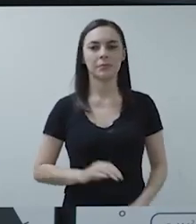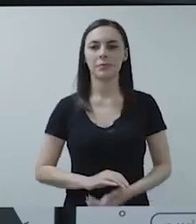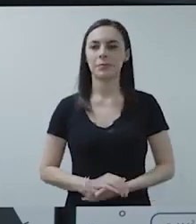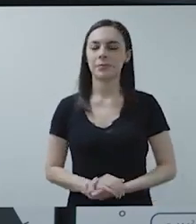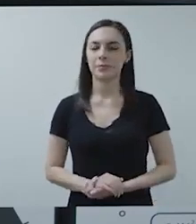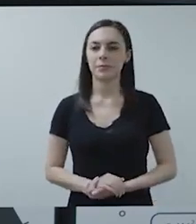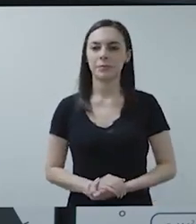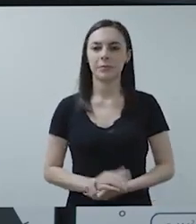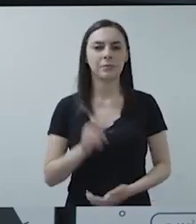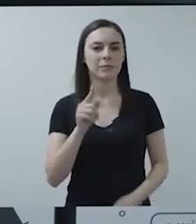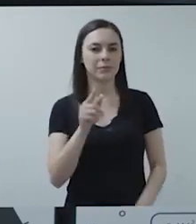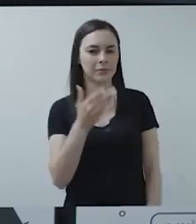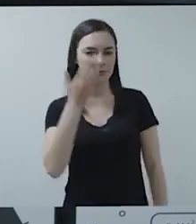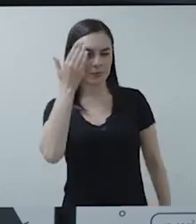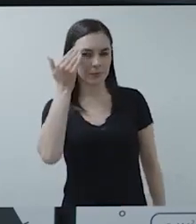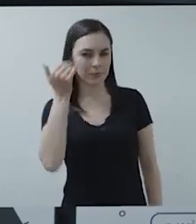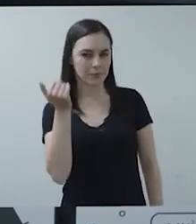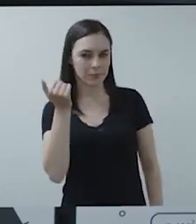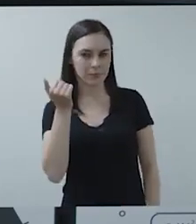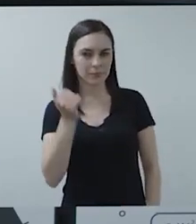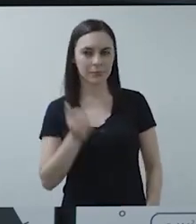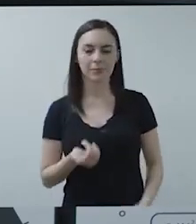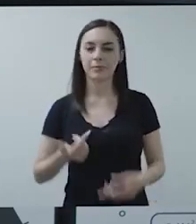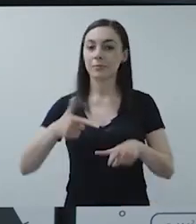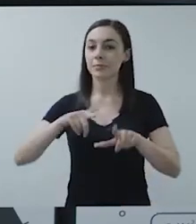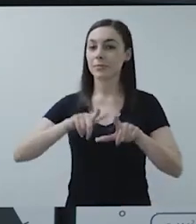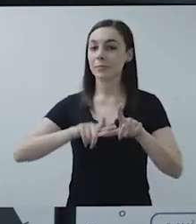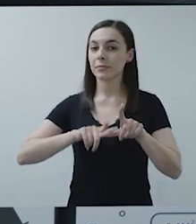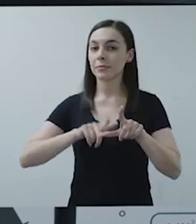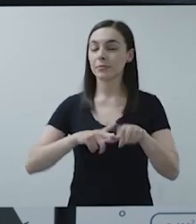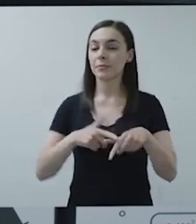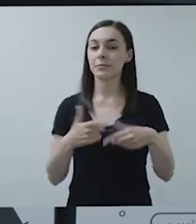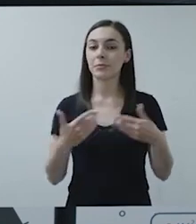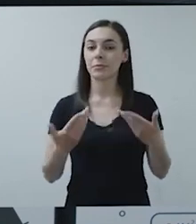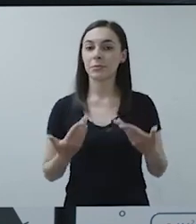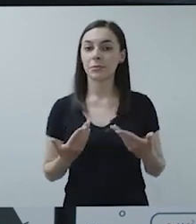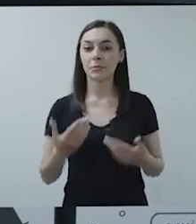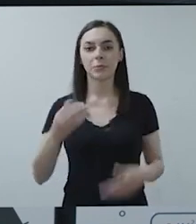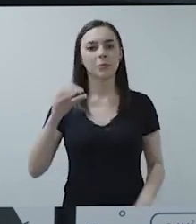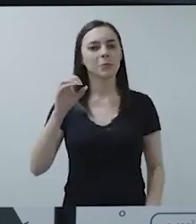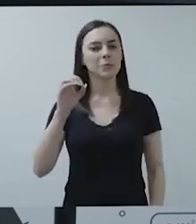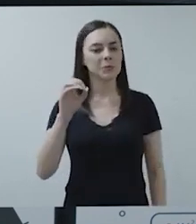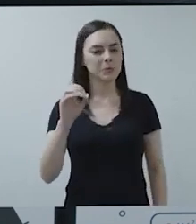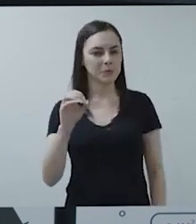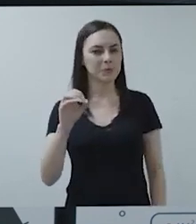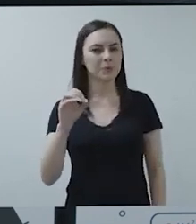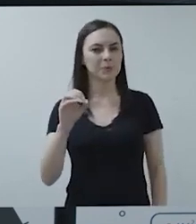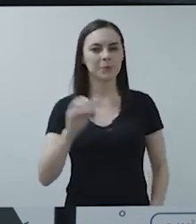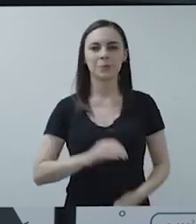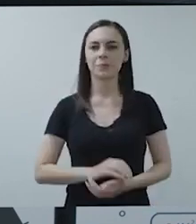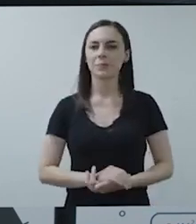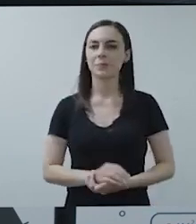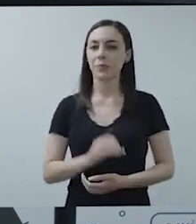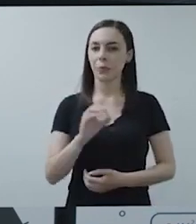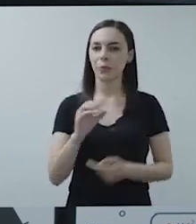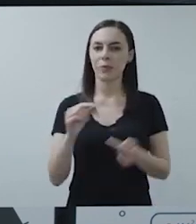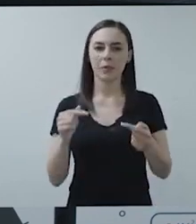Já sabem? É aqui, olha lá. O.